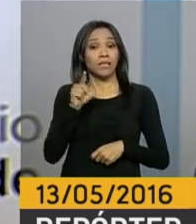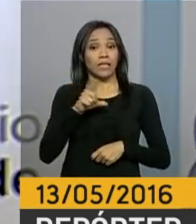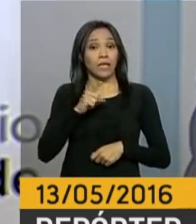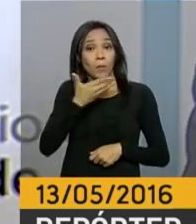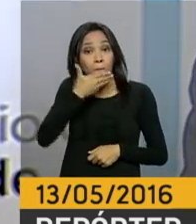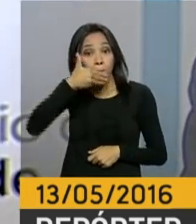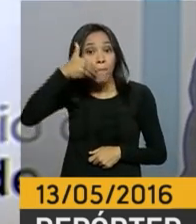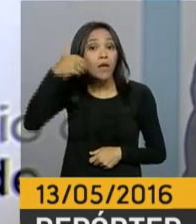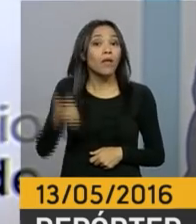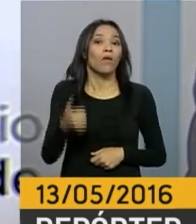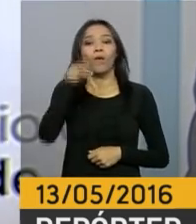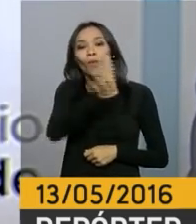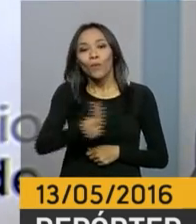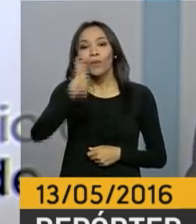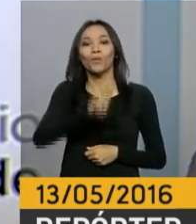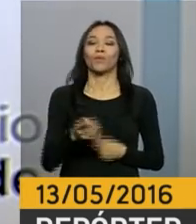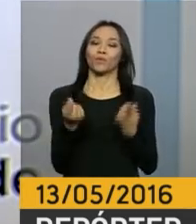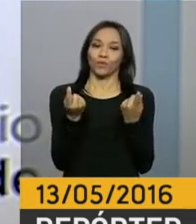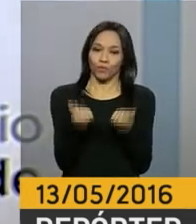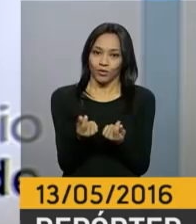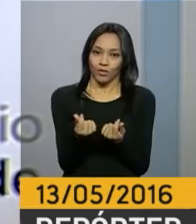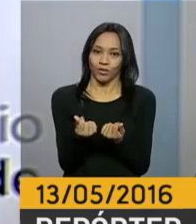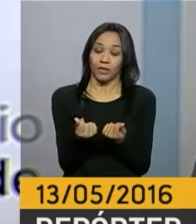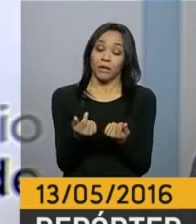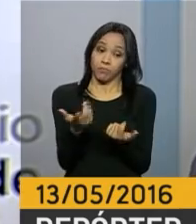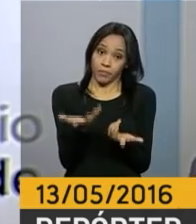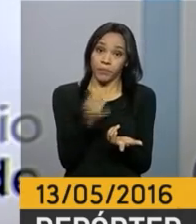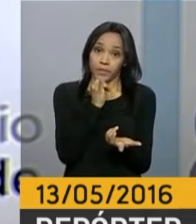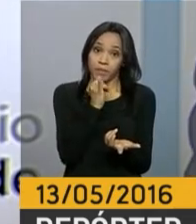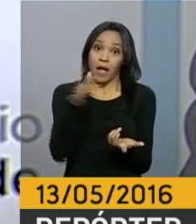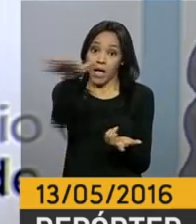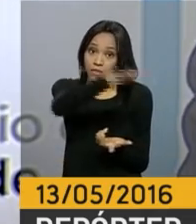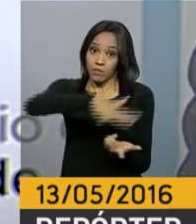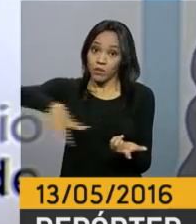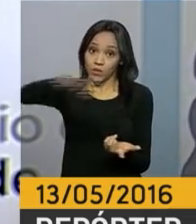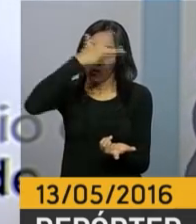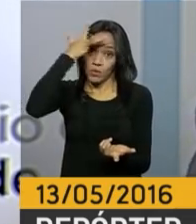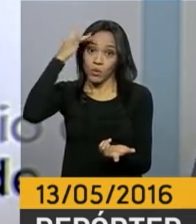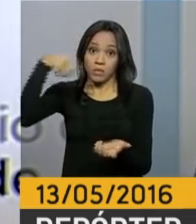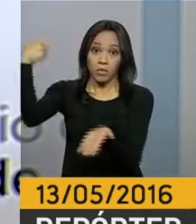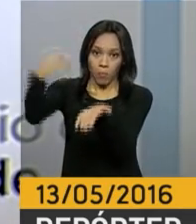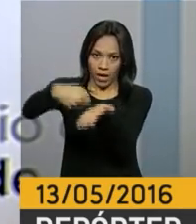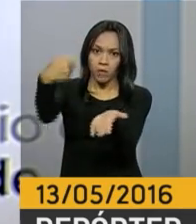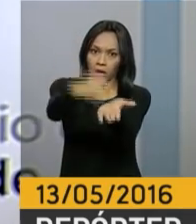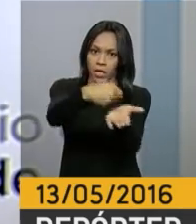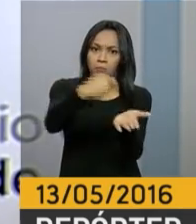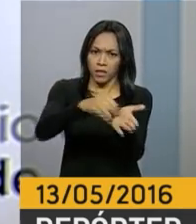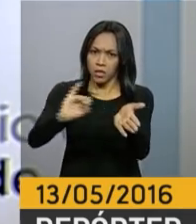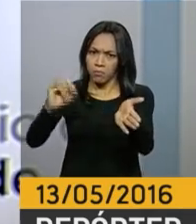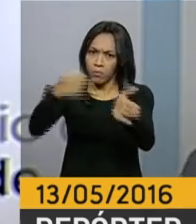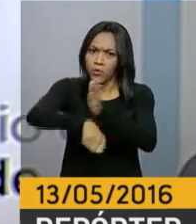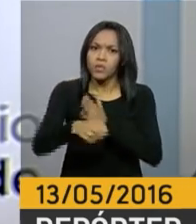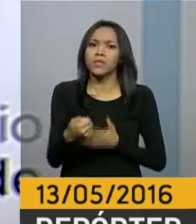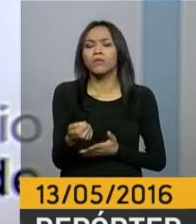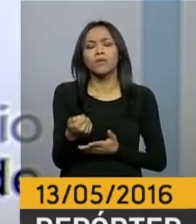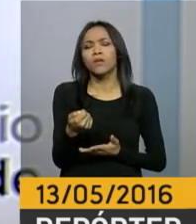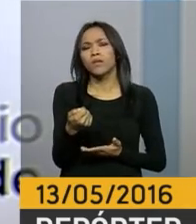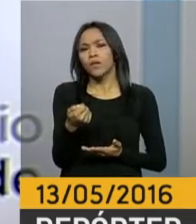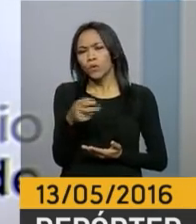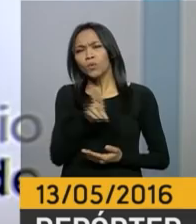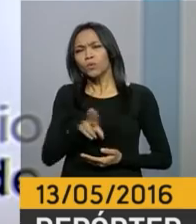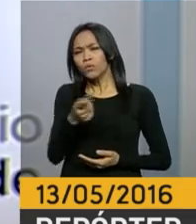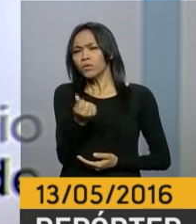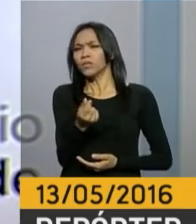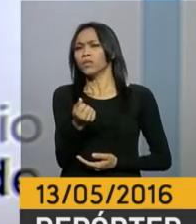do gasto público as pessoas para pagar imposto elas querem perceber que o seu imposto está sendo bem aplicado nós aqui no âmbito do